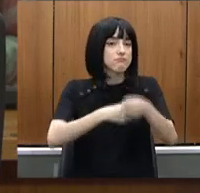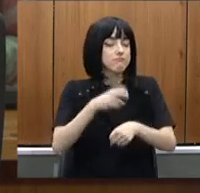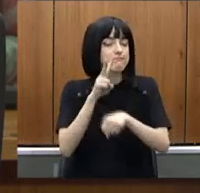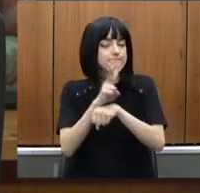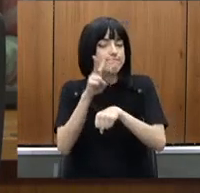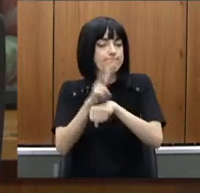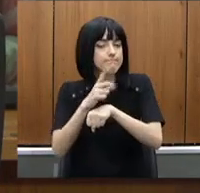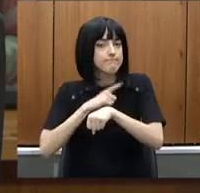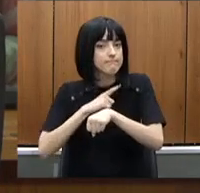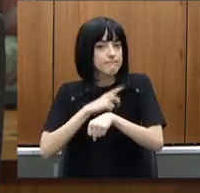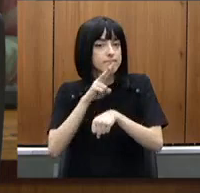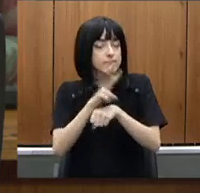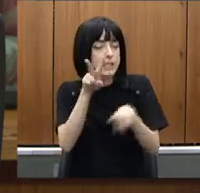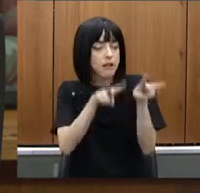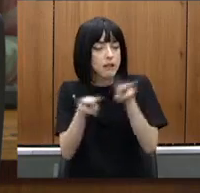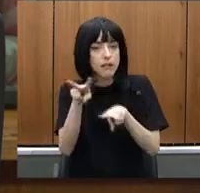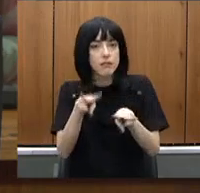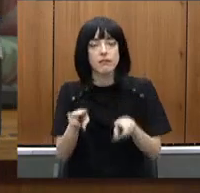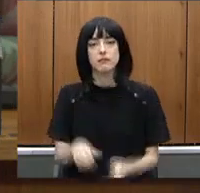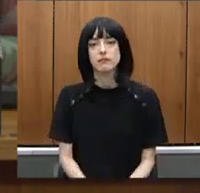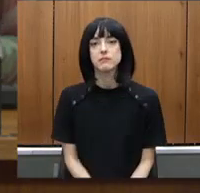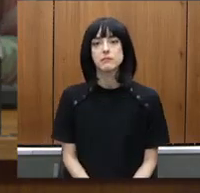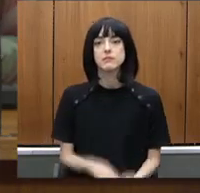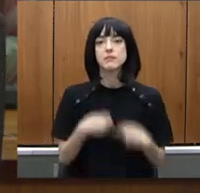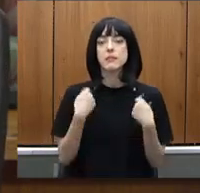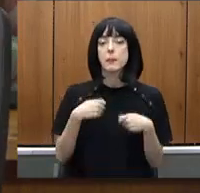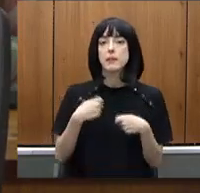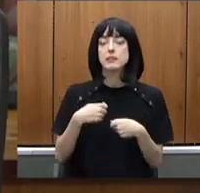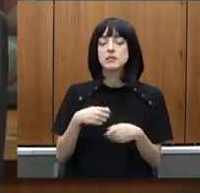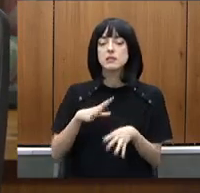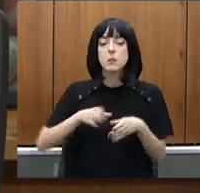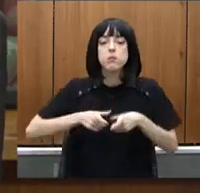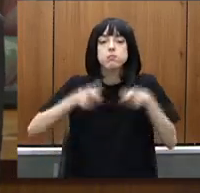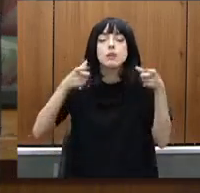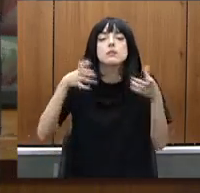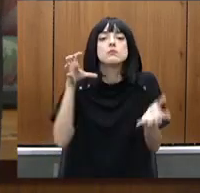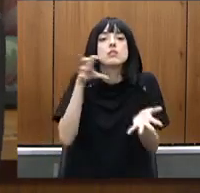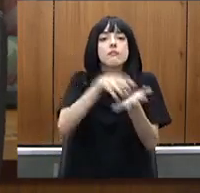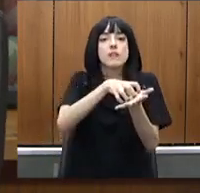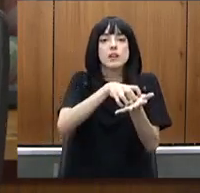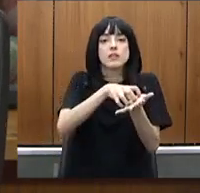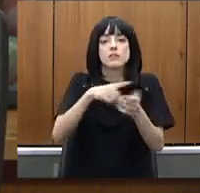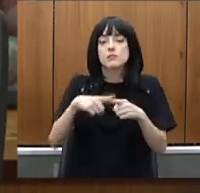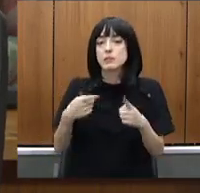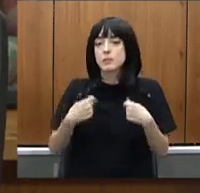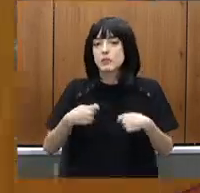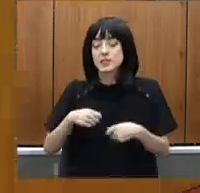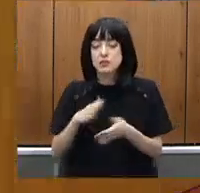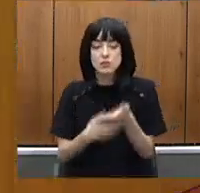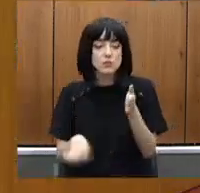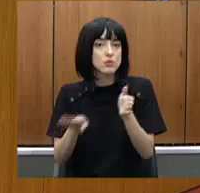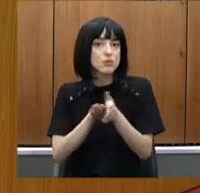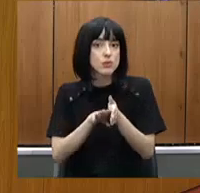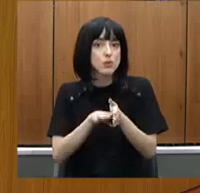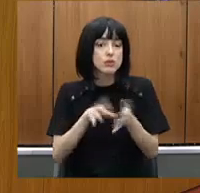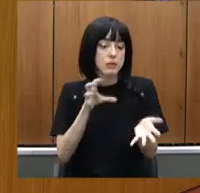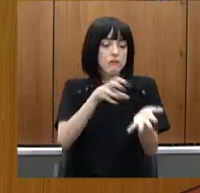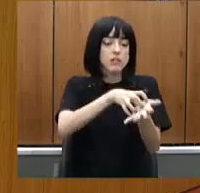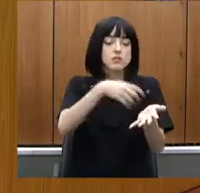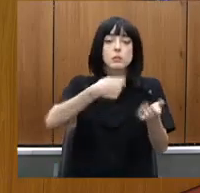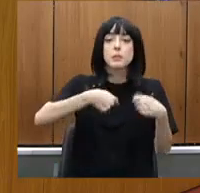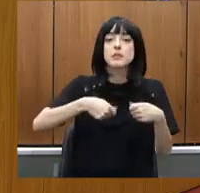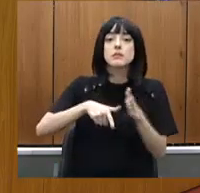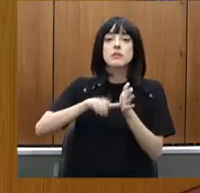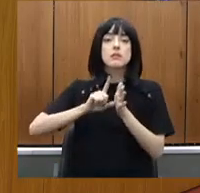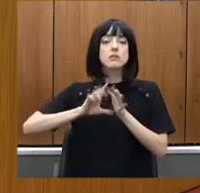máximo de efetivo eu preciso de todos né só que esse efetivo ele passa por um treinamento ele tem que ser capacitado de acordo com o que tá no